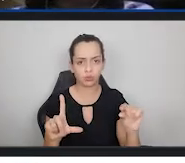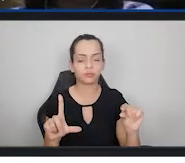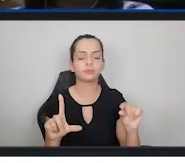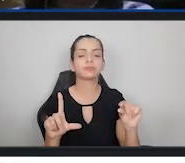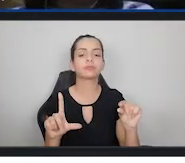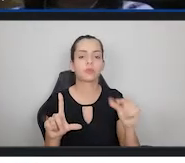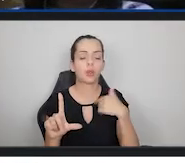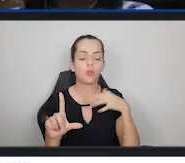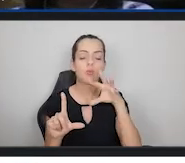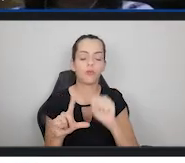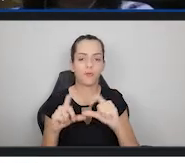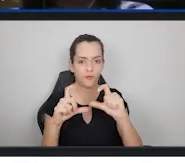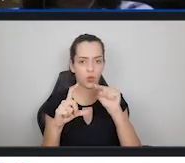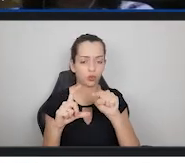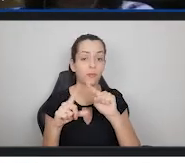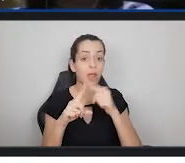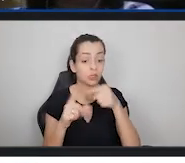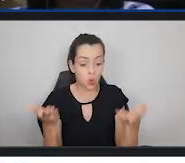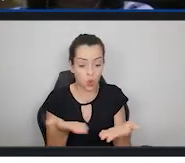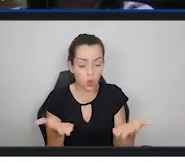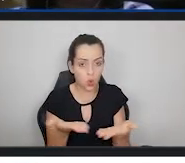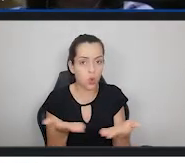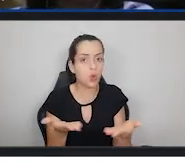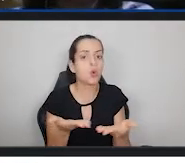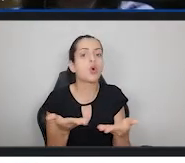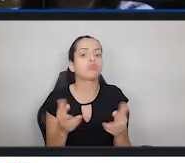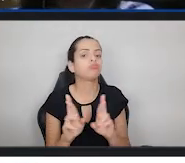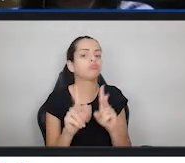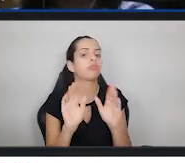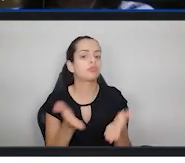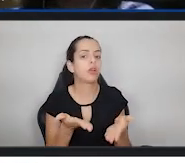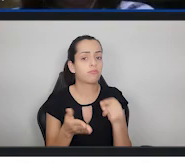Esse mapa eu peguei de um horizonte aqui de 2017, lá